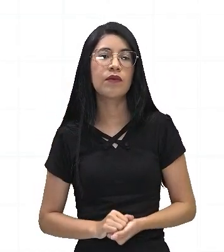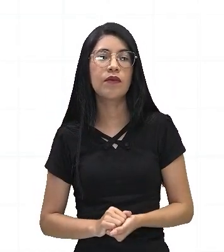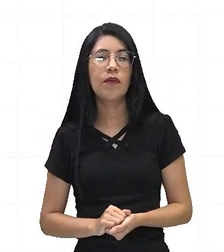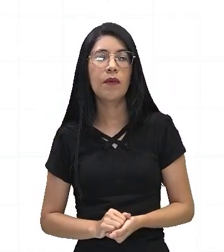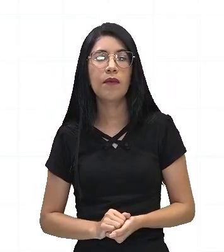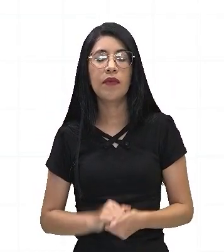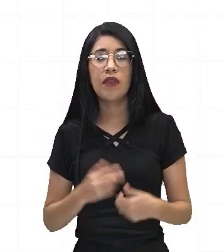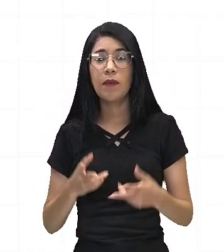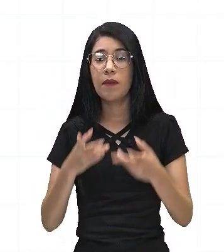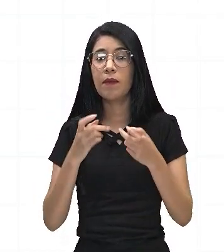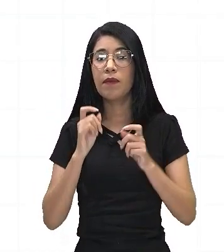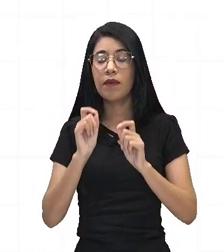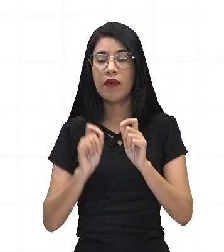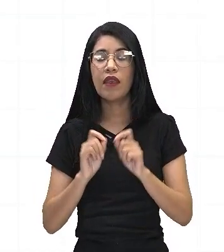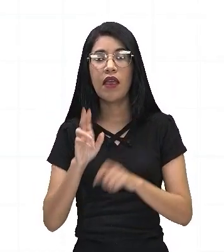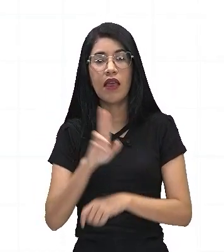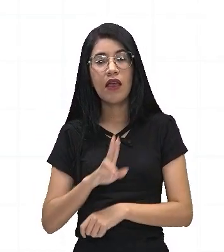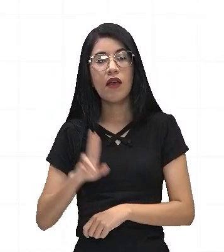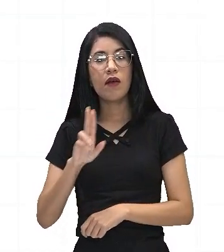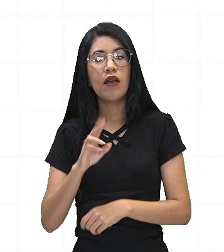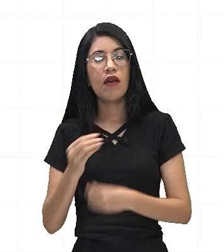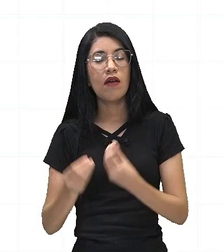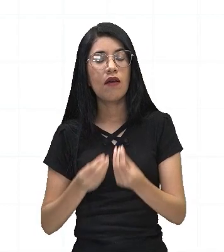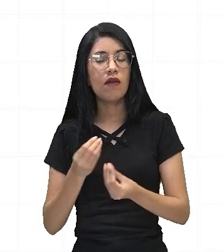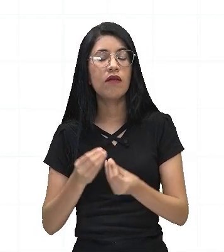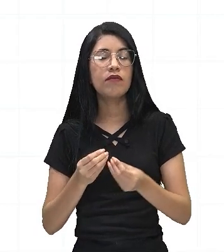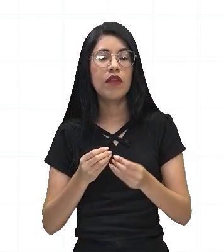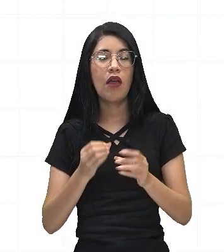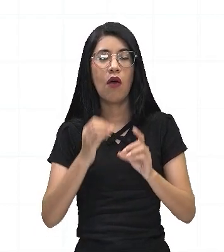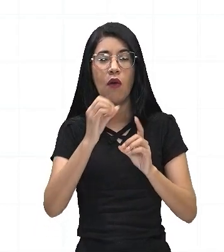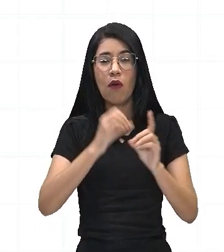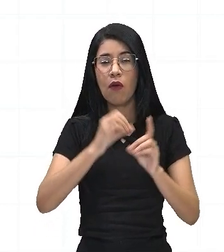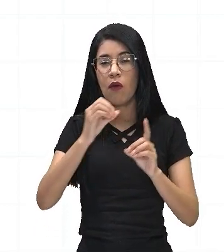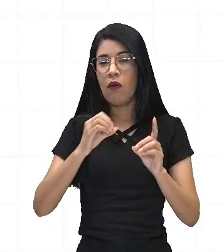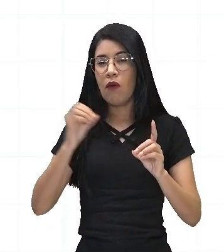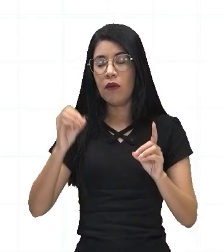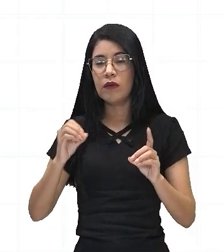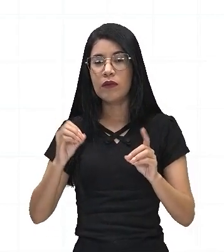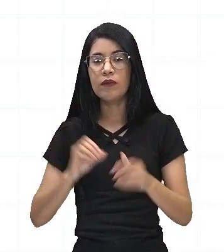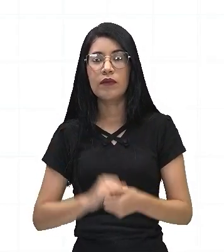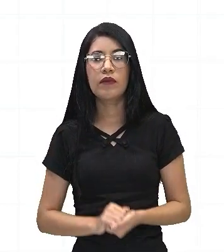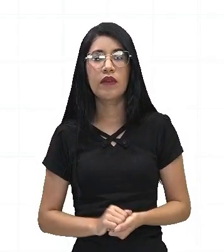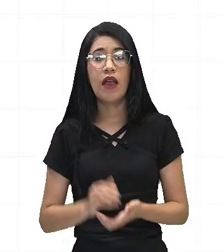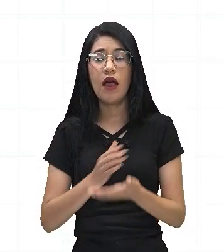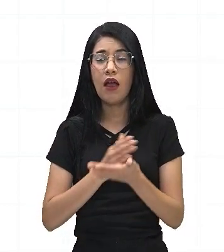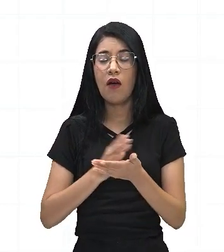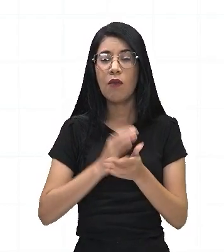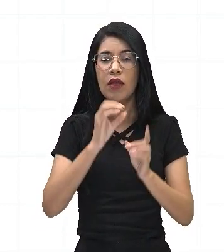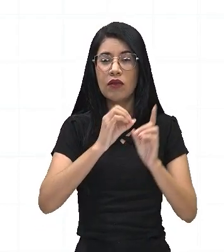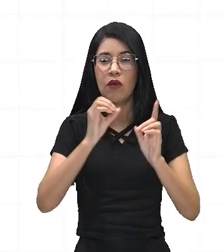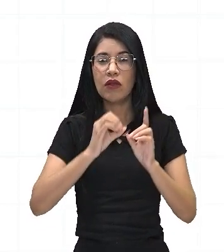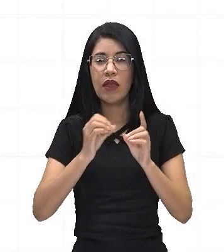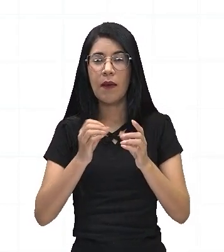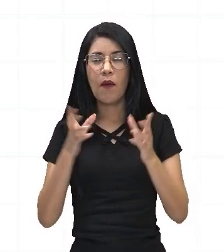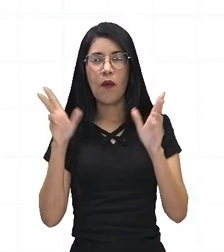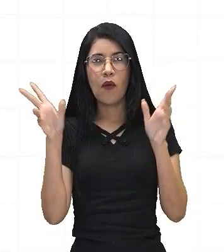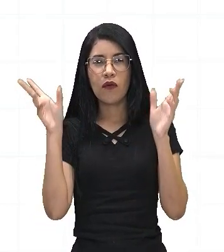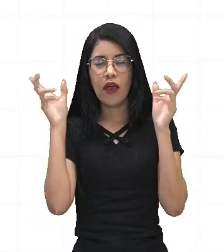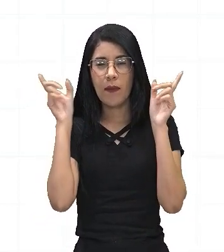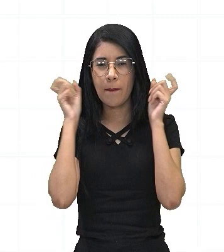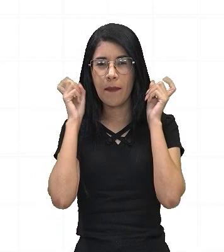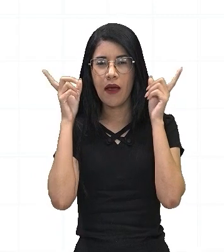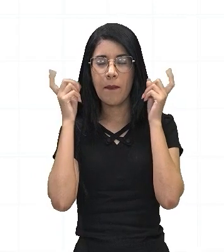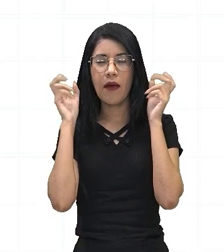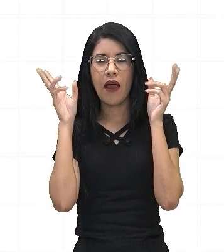pode observar, ela é gerada a partir de ondas. Parte dessas ondas podem ser captadas por nossos ouvidos, é o que